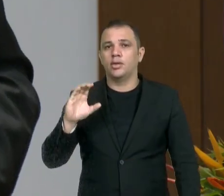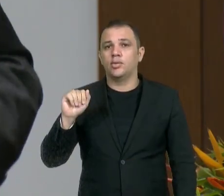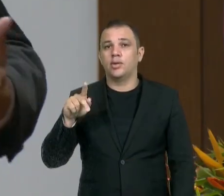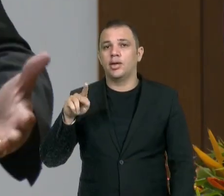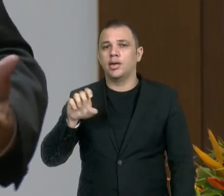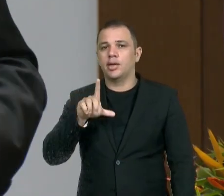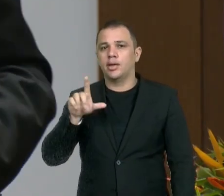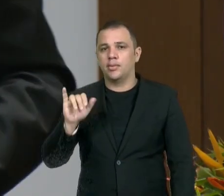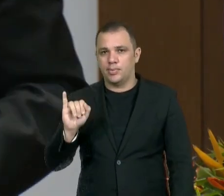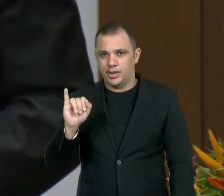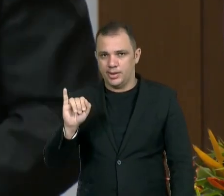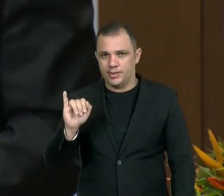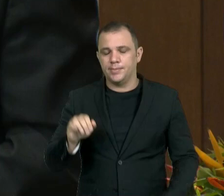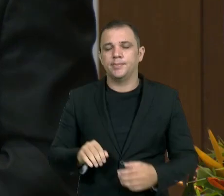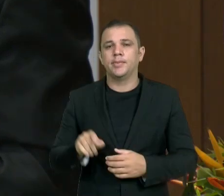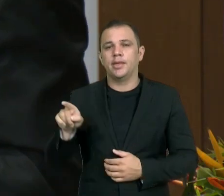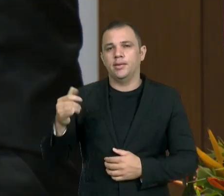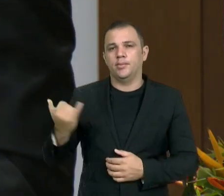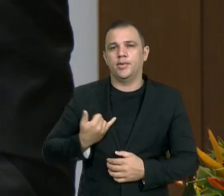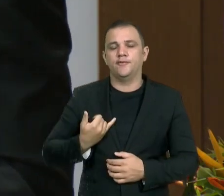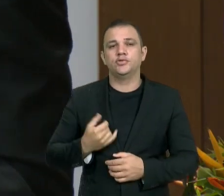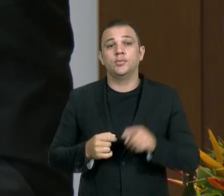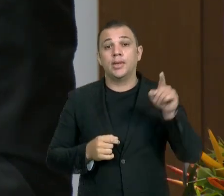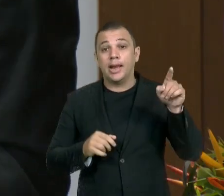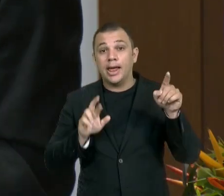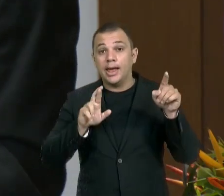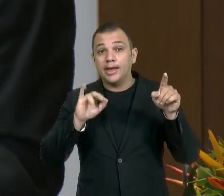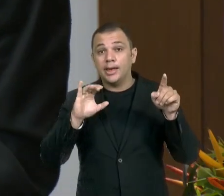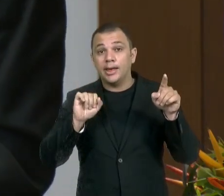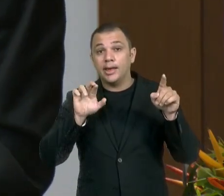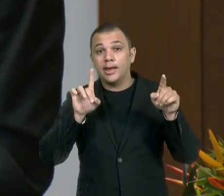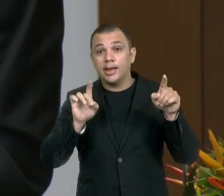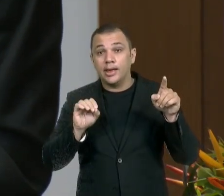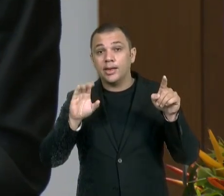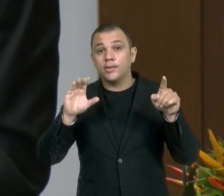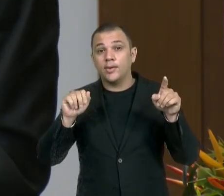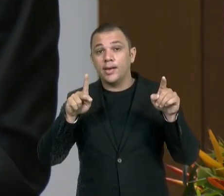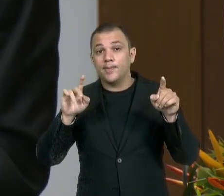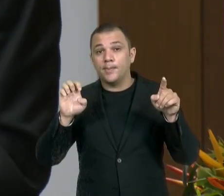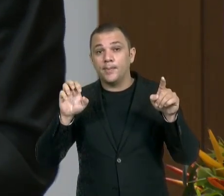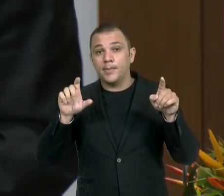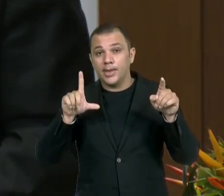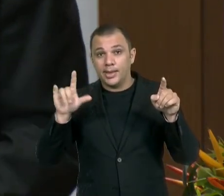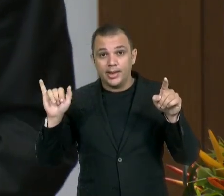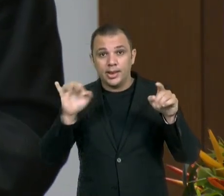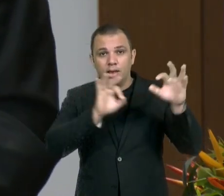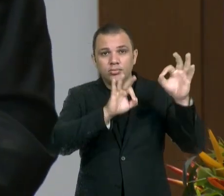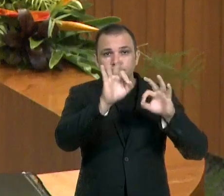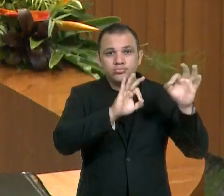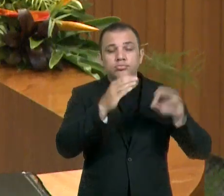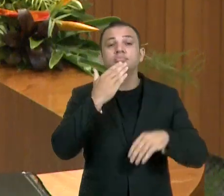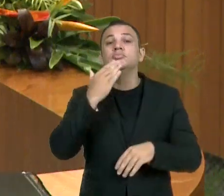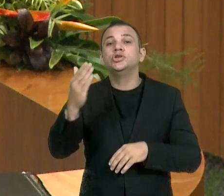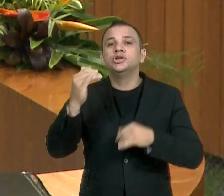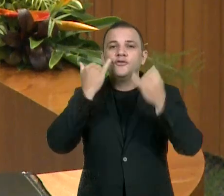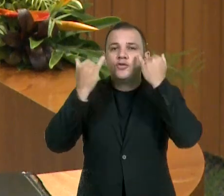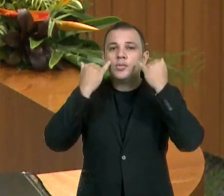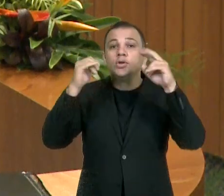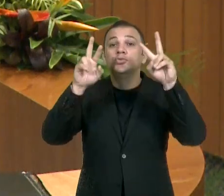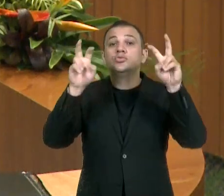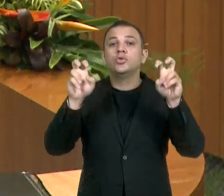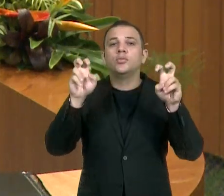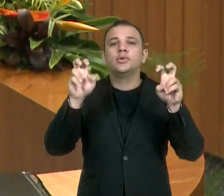pedir informações a respeito de uma empresa da minha mãe, aqui no Maranhão. Veja